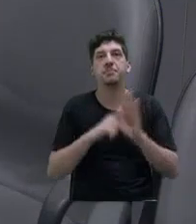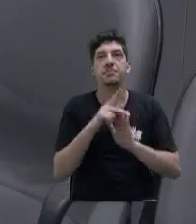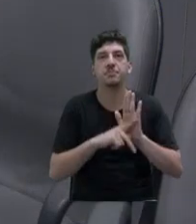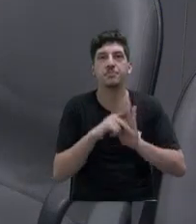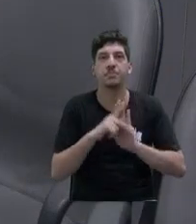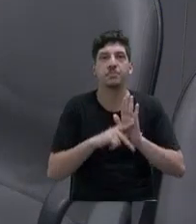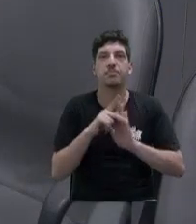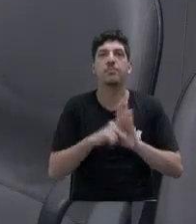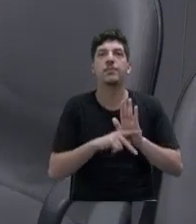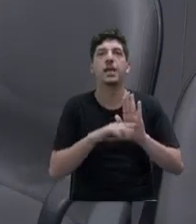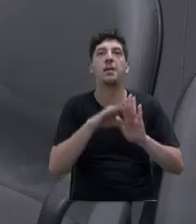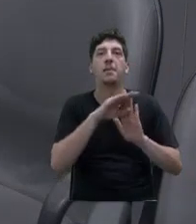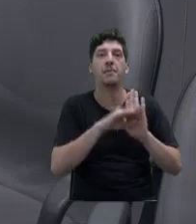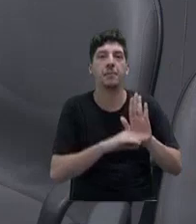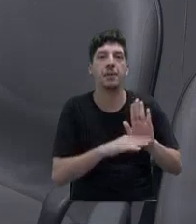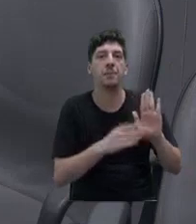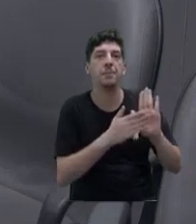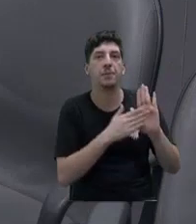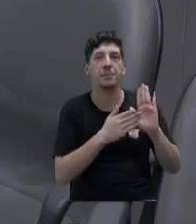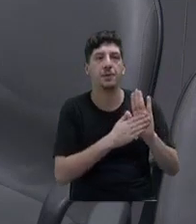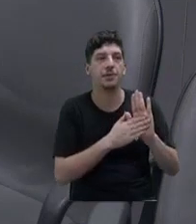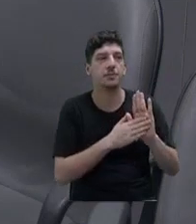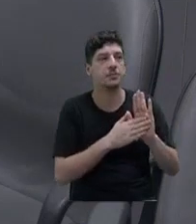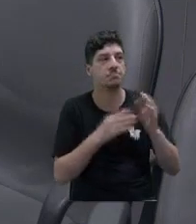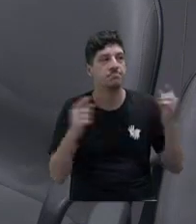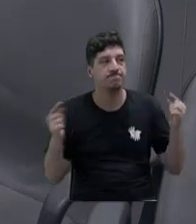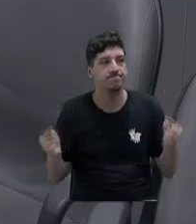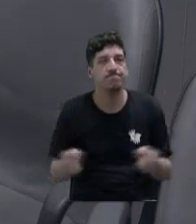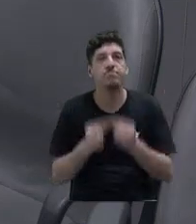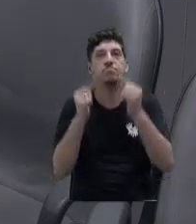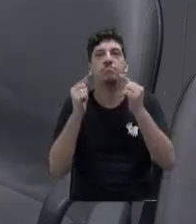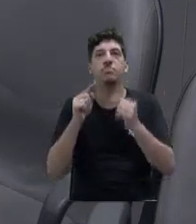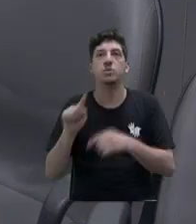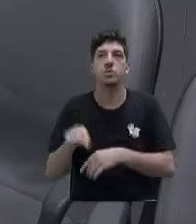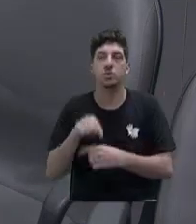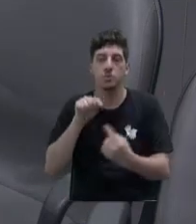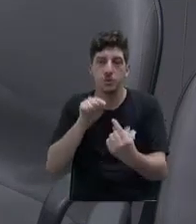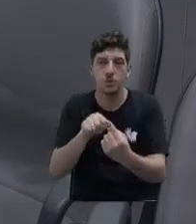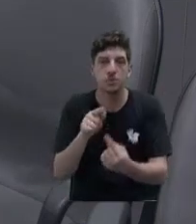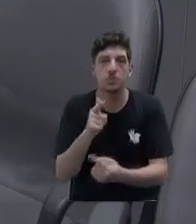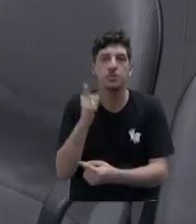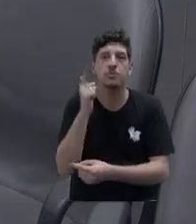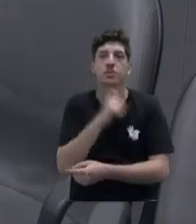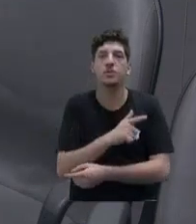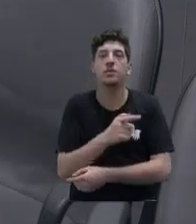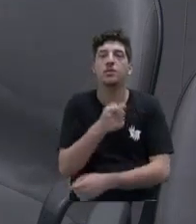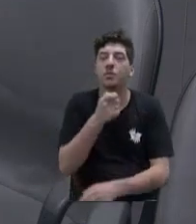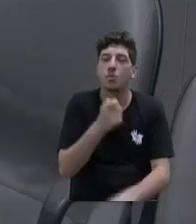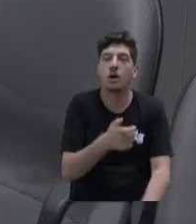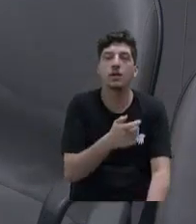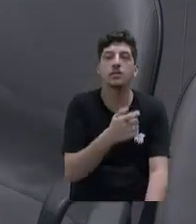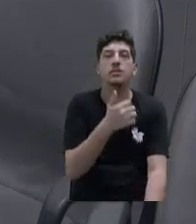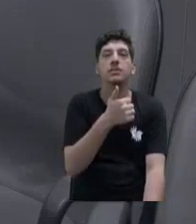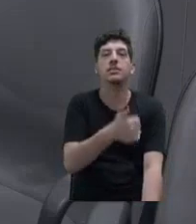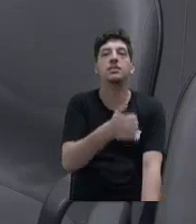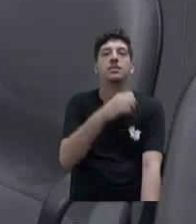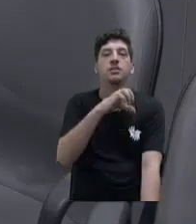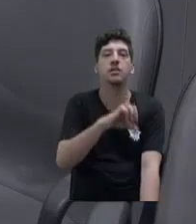projeto e esse programa ele vem de encontro a fazer que os quase 197